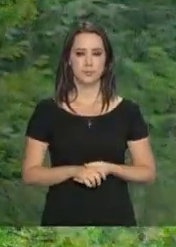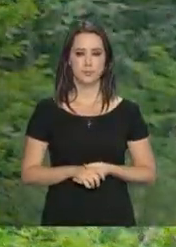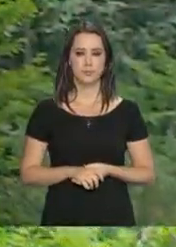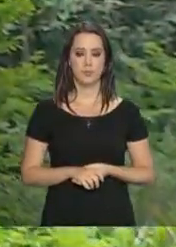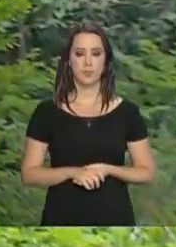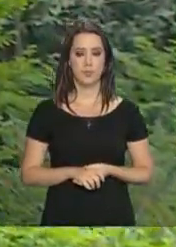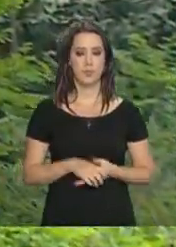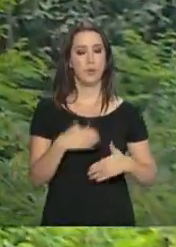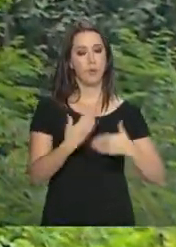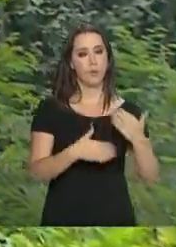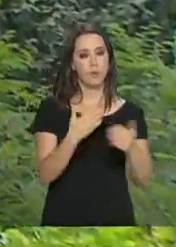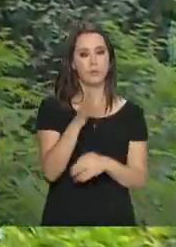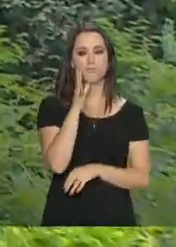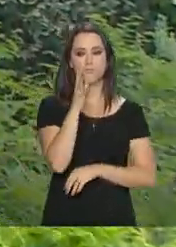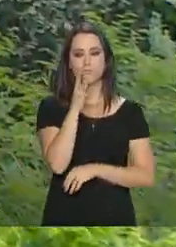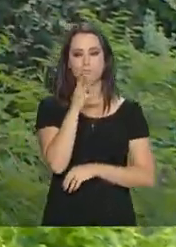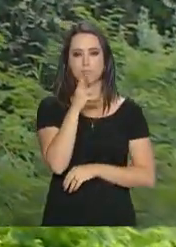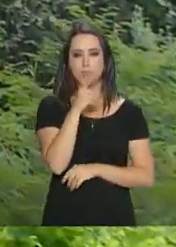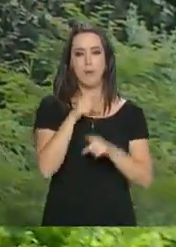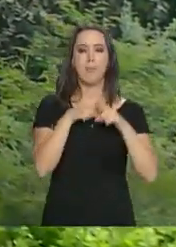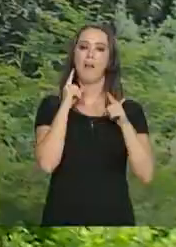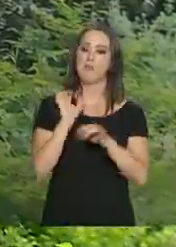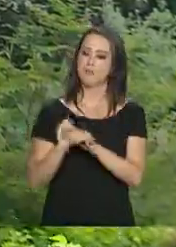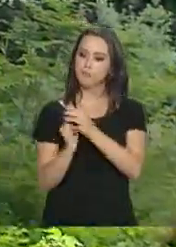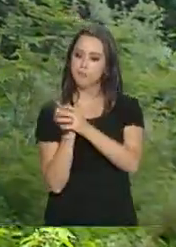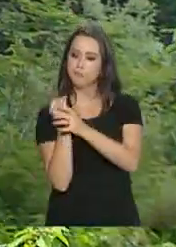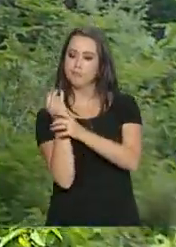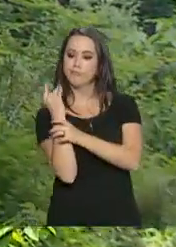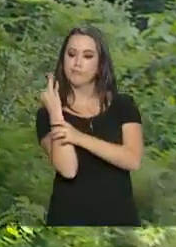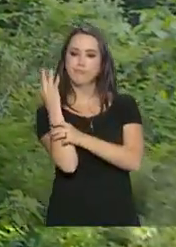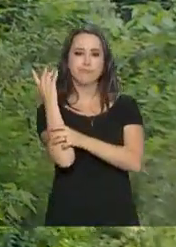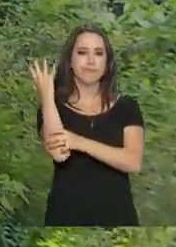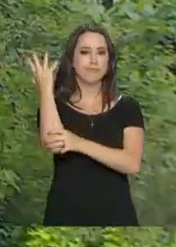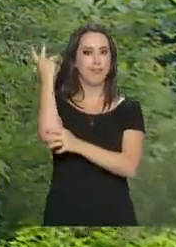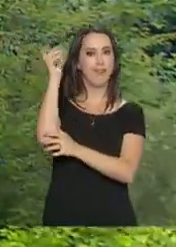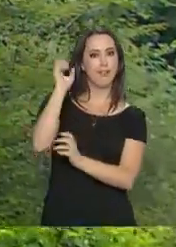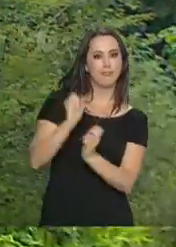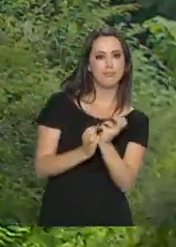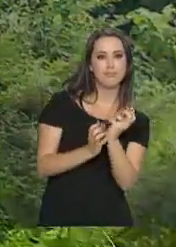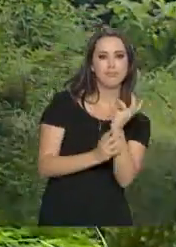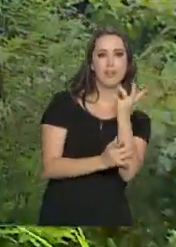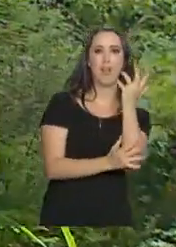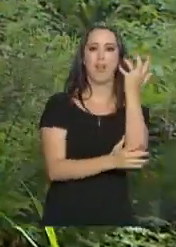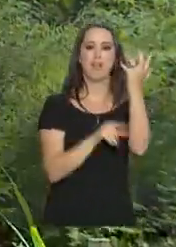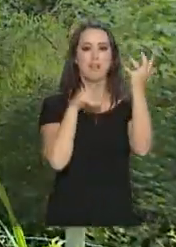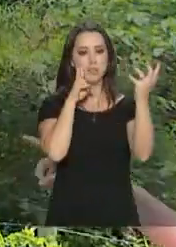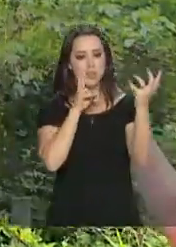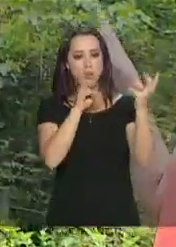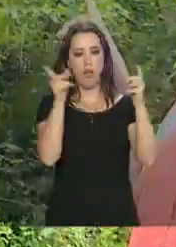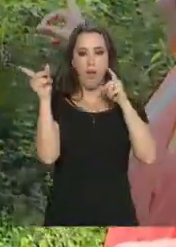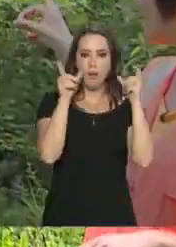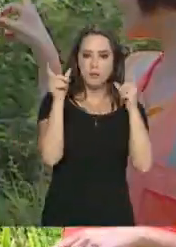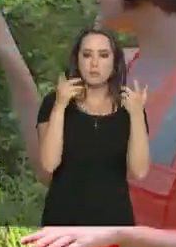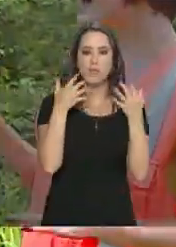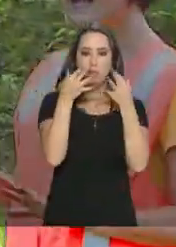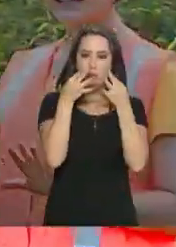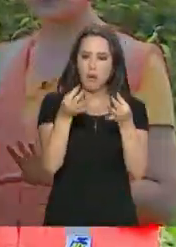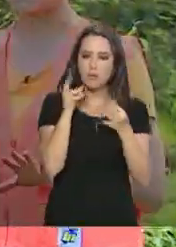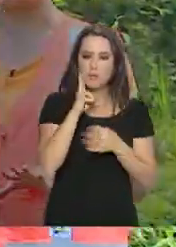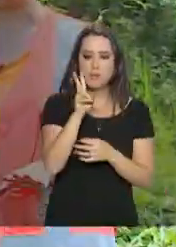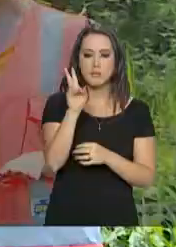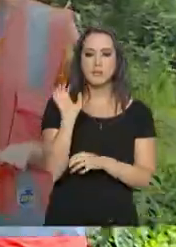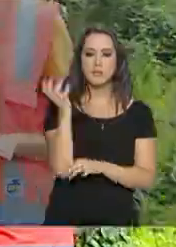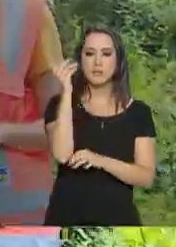O processo é lento, mas a natureza já começa a dar sinais de recuperação. Se a gente olhar com atenção, as árvores